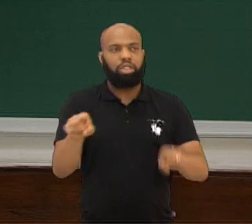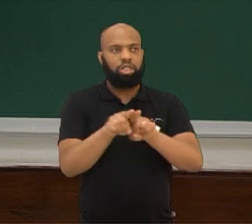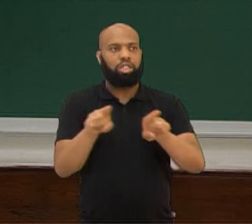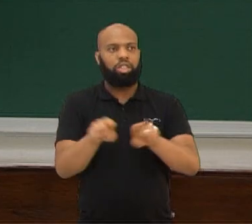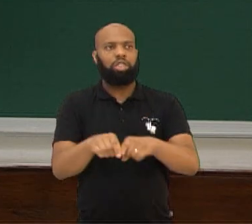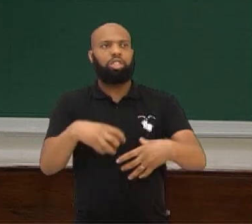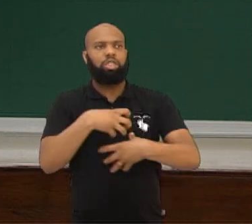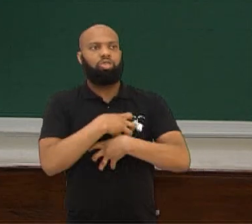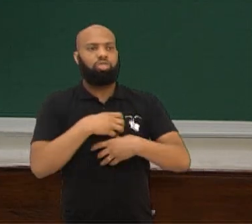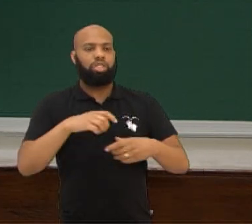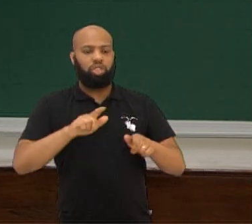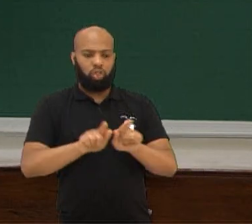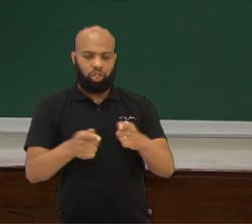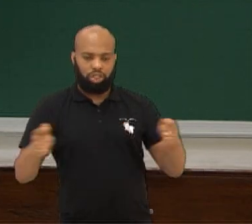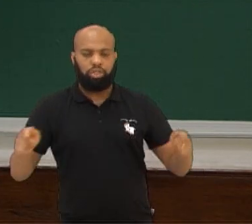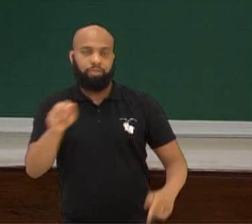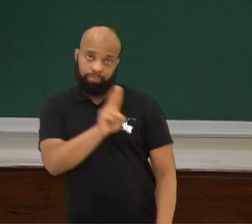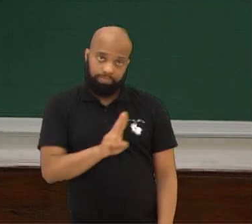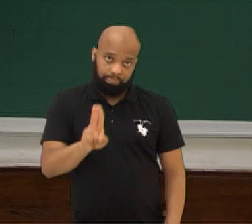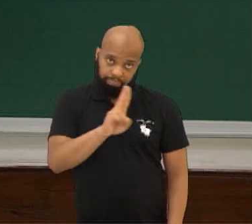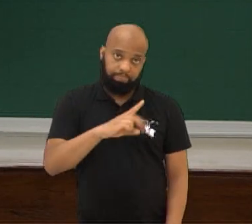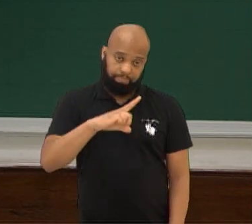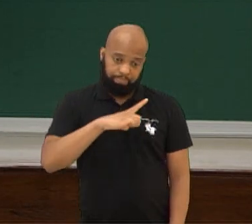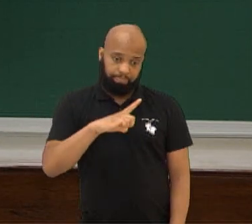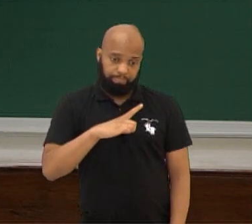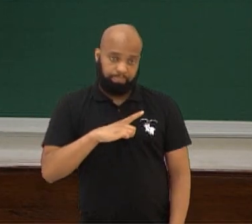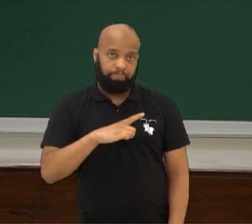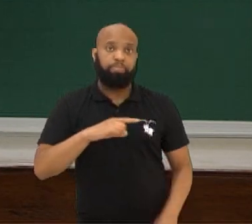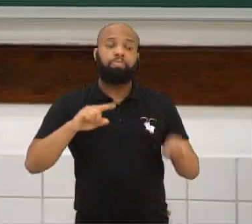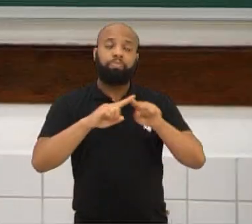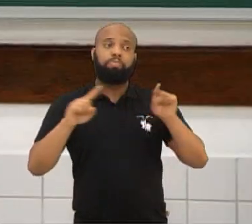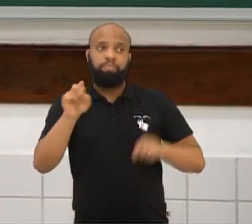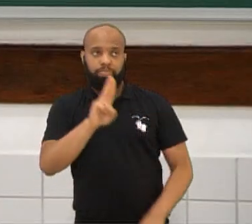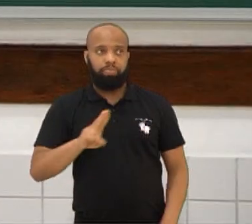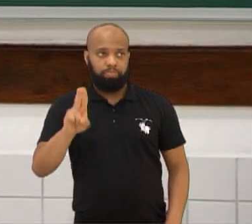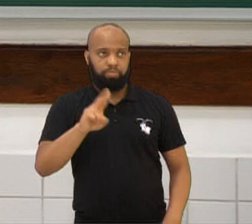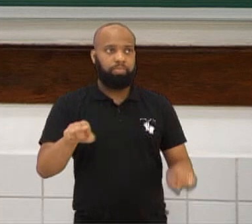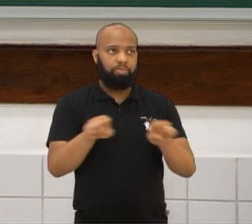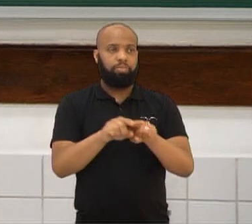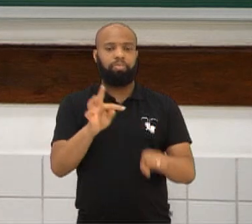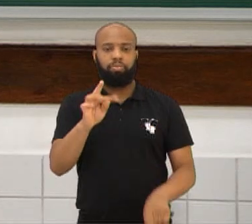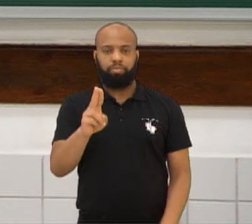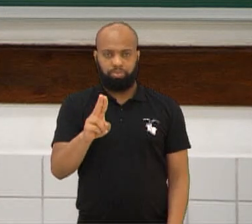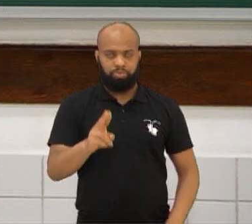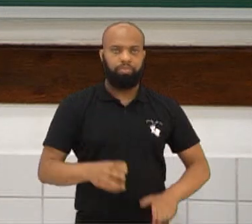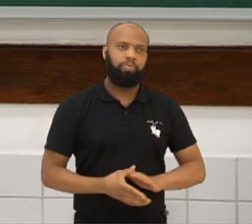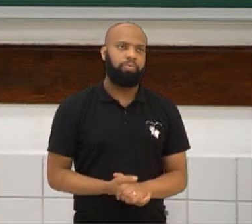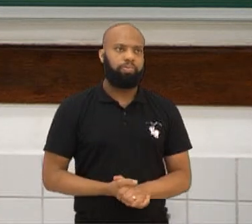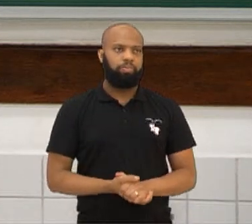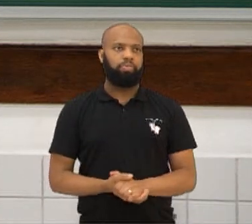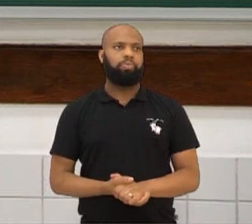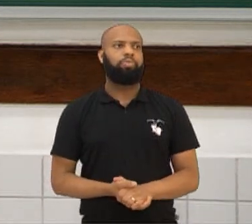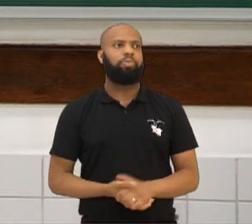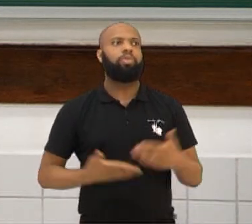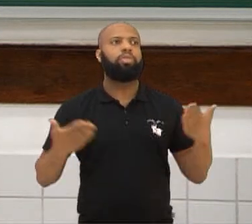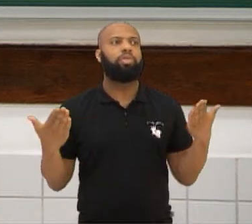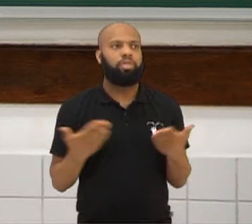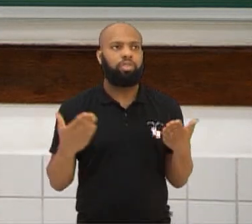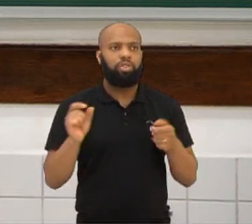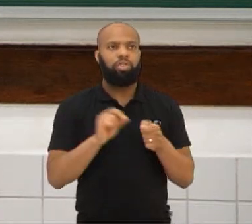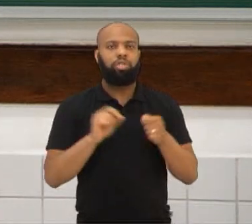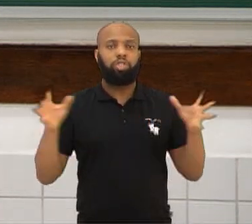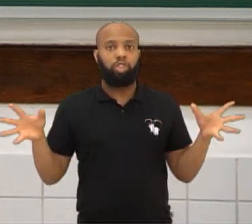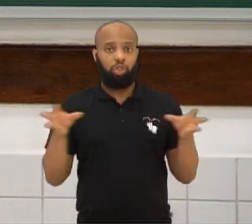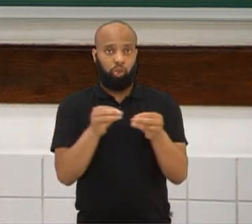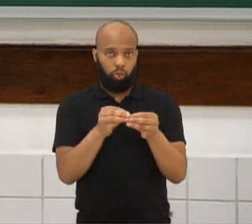do jeito que a gramática normativa diz que tem que ser, mas também utiliza o tu, tá? Então, agora eu fiz aqui o resumo